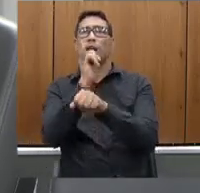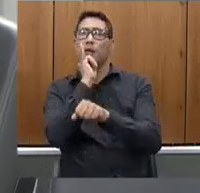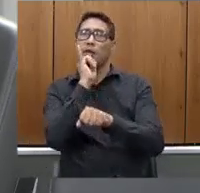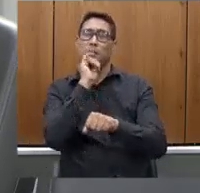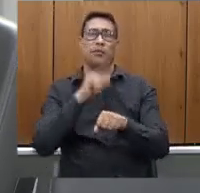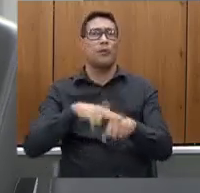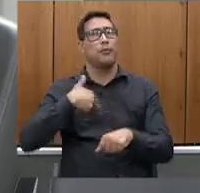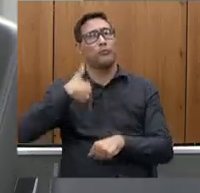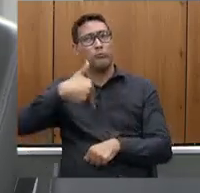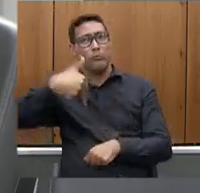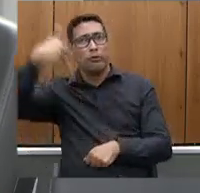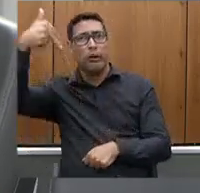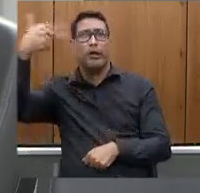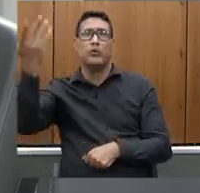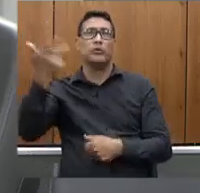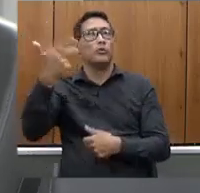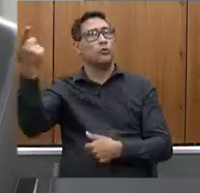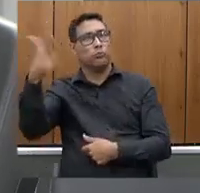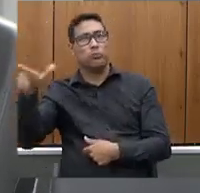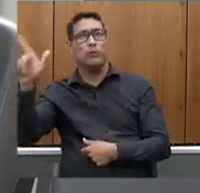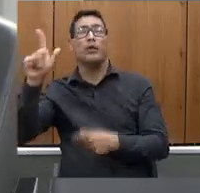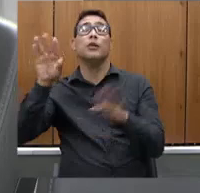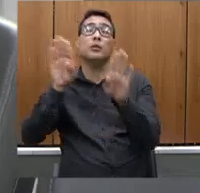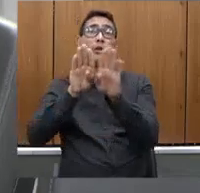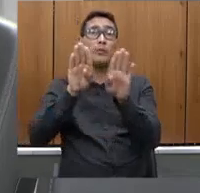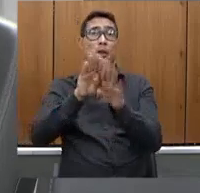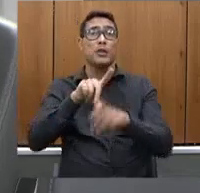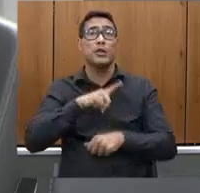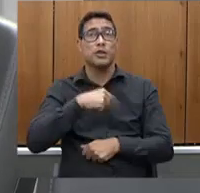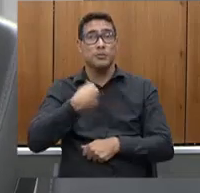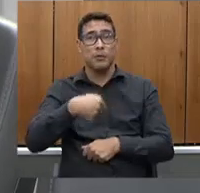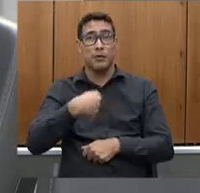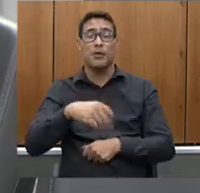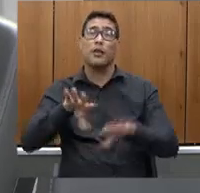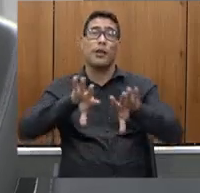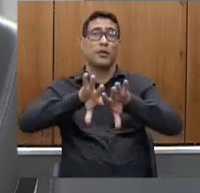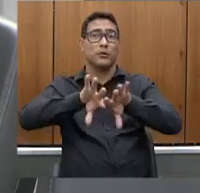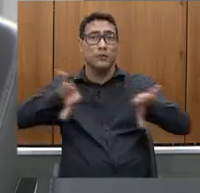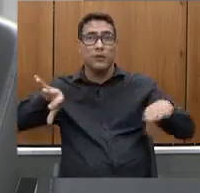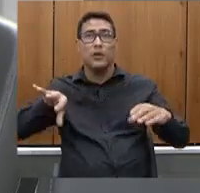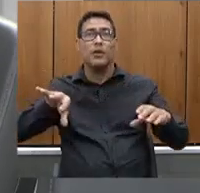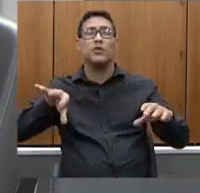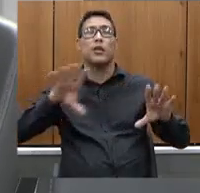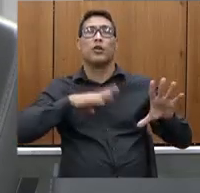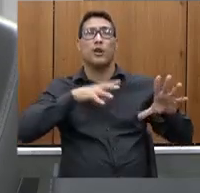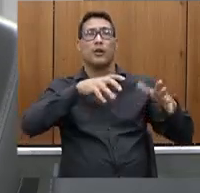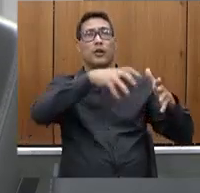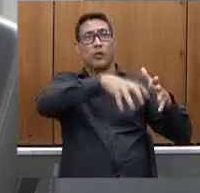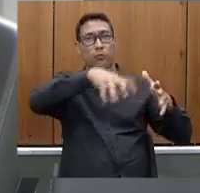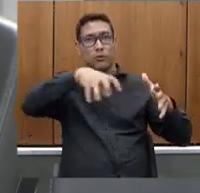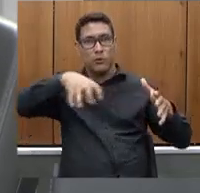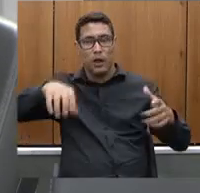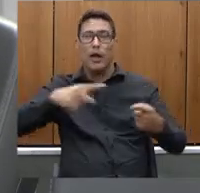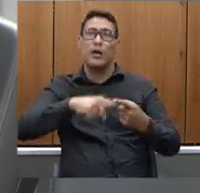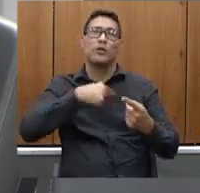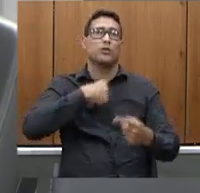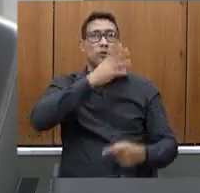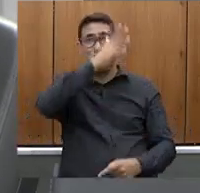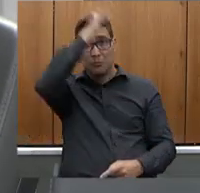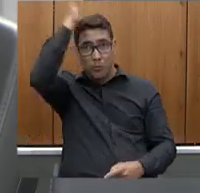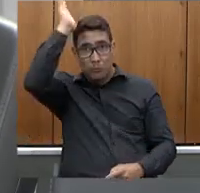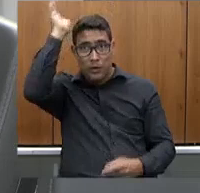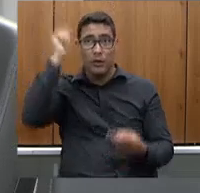outros mais depois disso ainda aqui dentro nós ainda tem que dividir entre nós né as nossas as nossas unidades aqui tanto bombeiro é